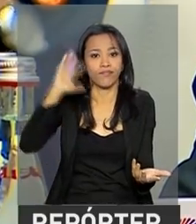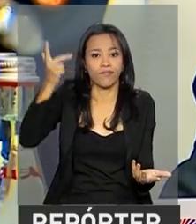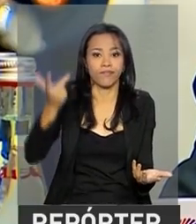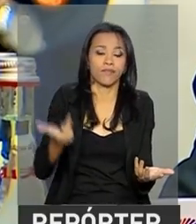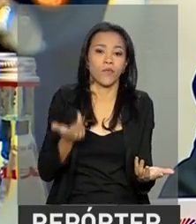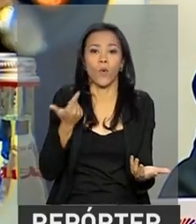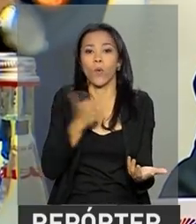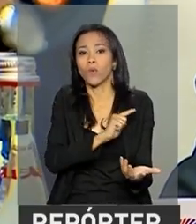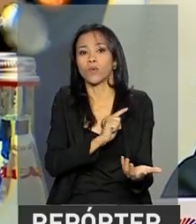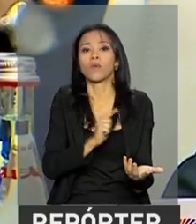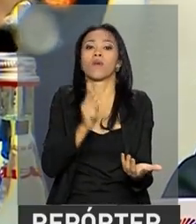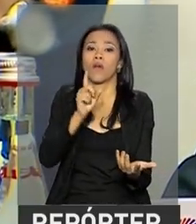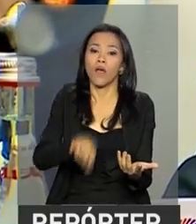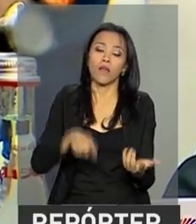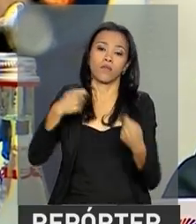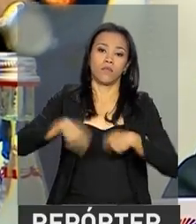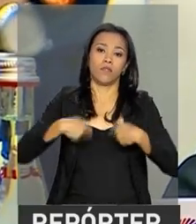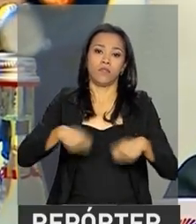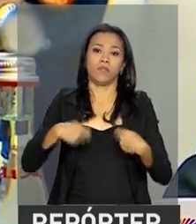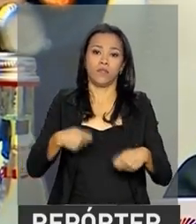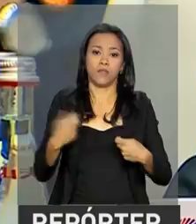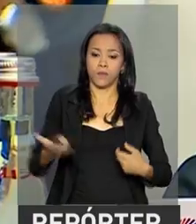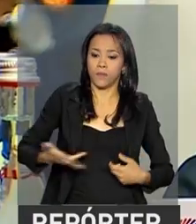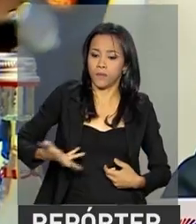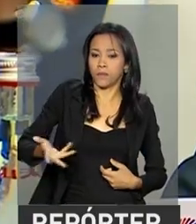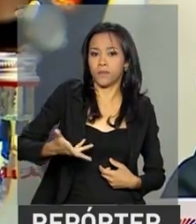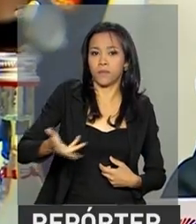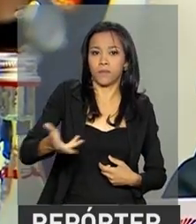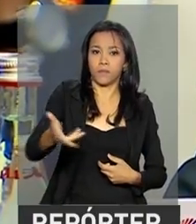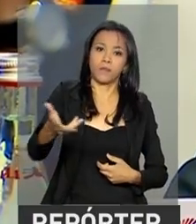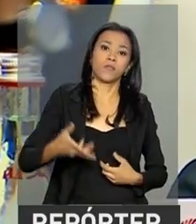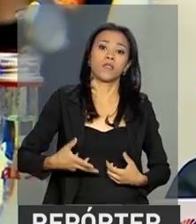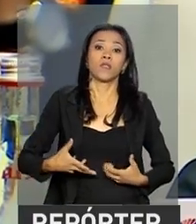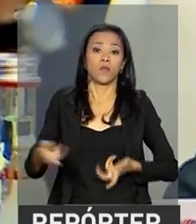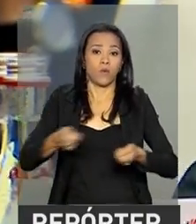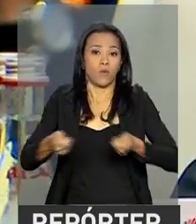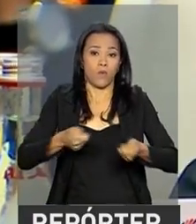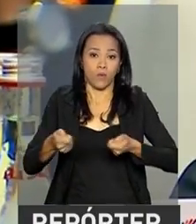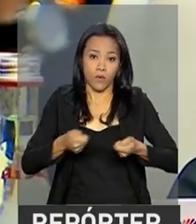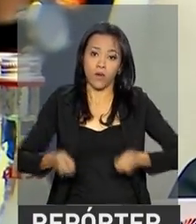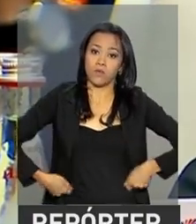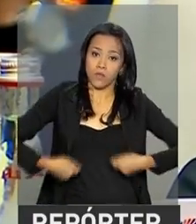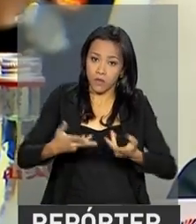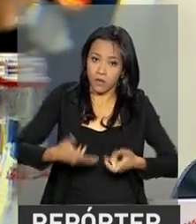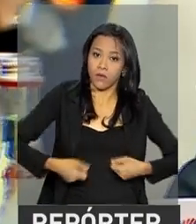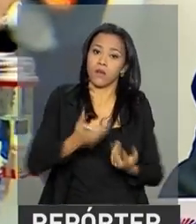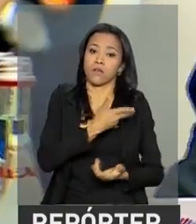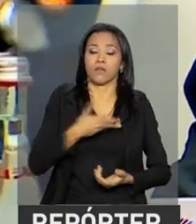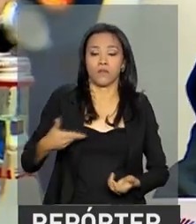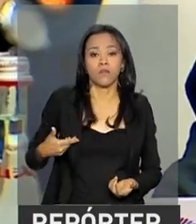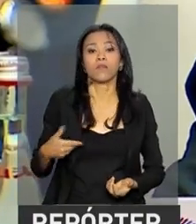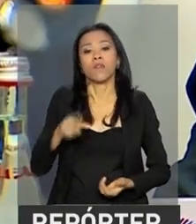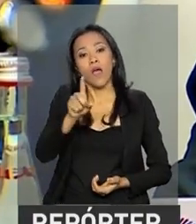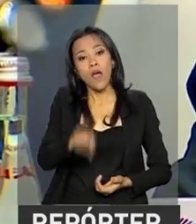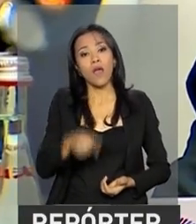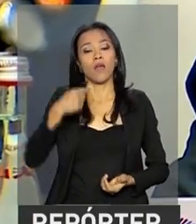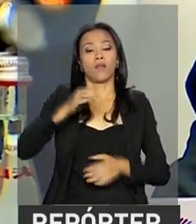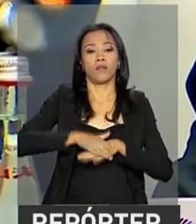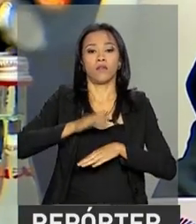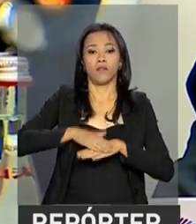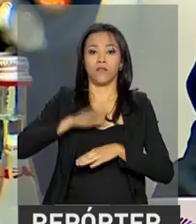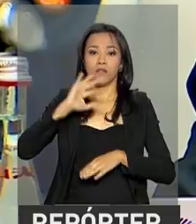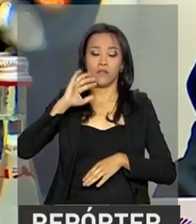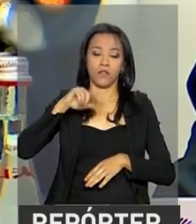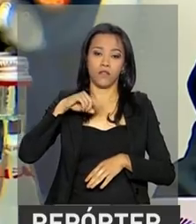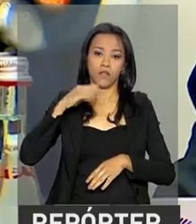remediar a expansão acelerada dos gastos públicos. E foi o que passamos a fazer por